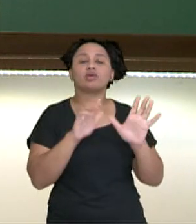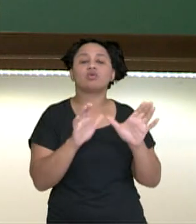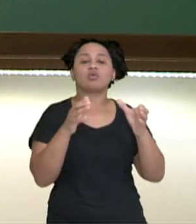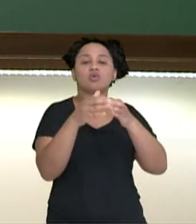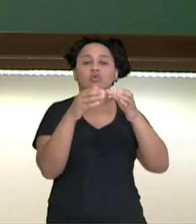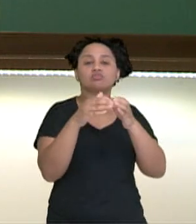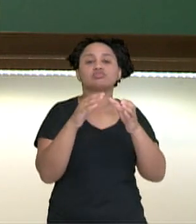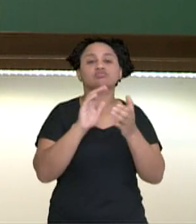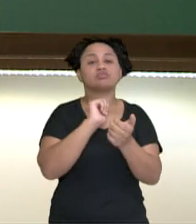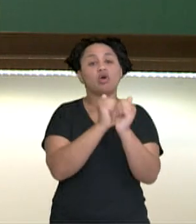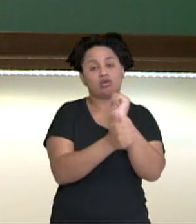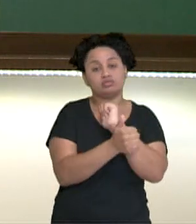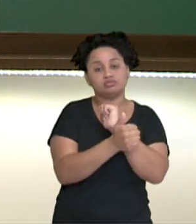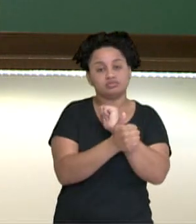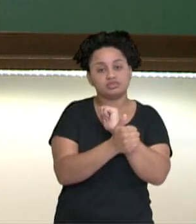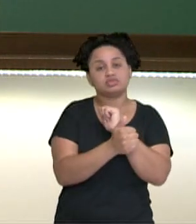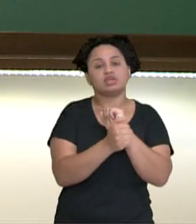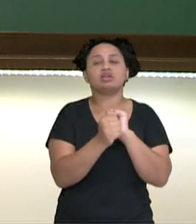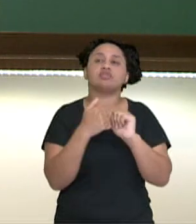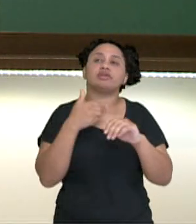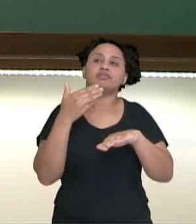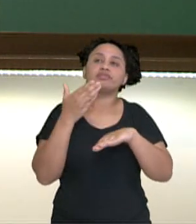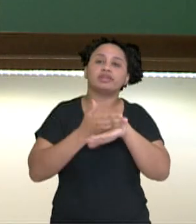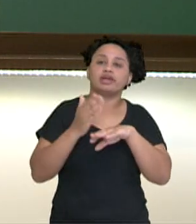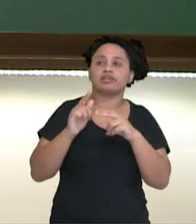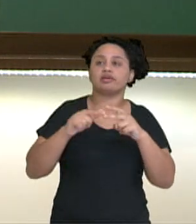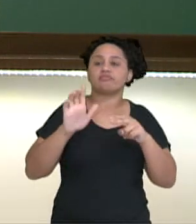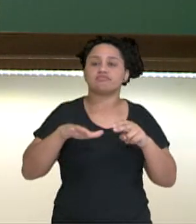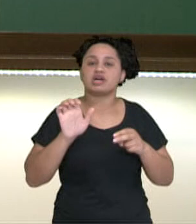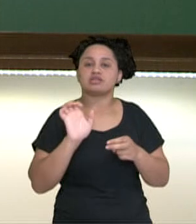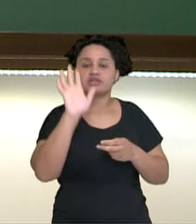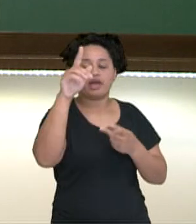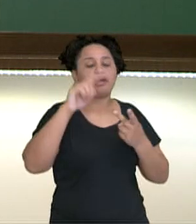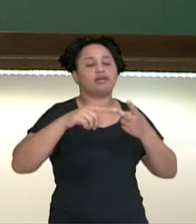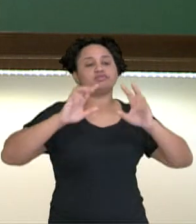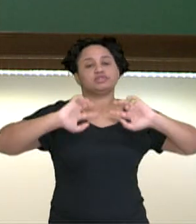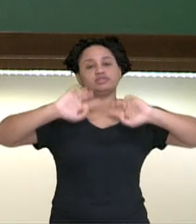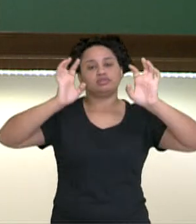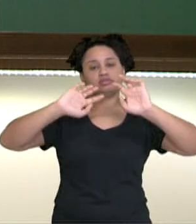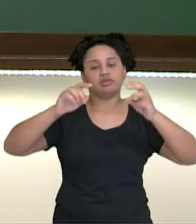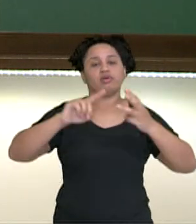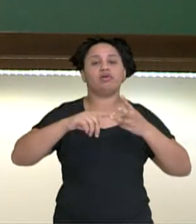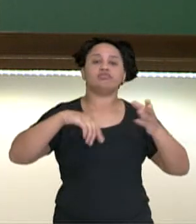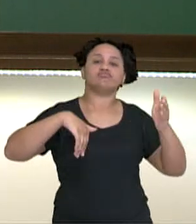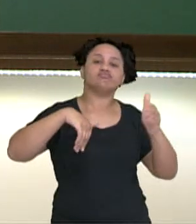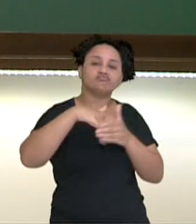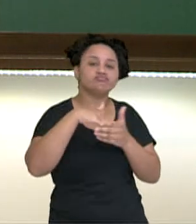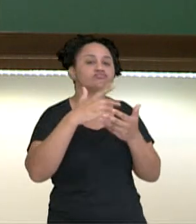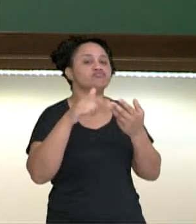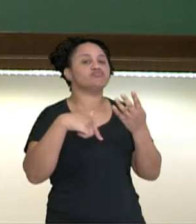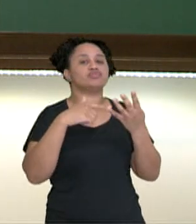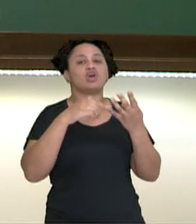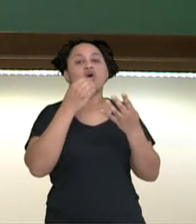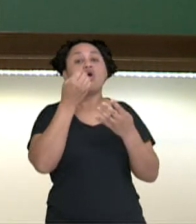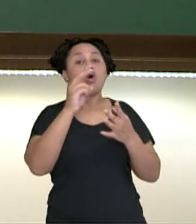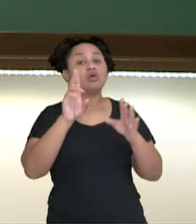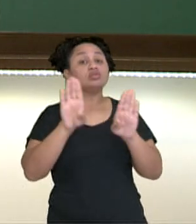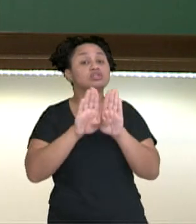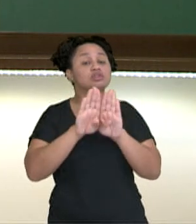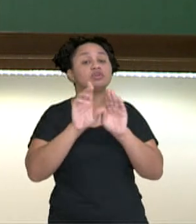equipes esportivas. Então ele vai treinar basquete, vai treinar vôlei, vai treinar futebol, né? Ou ele pode